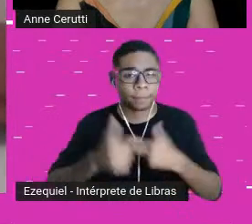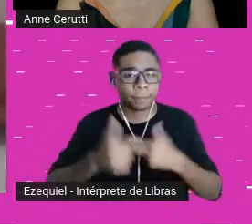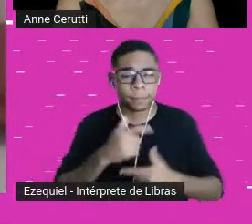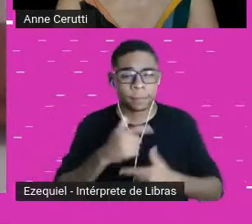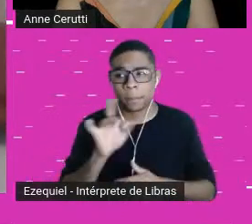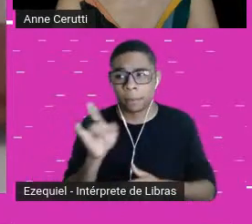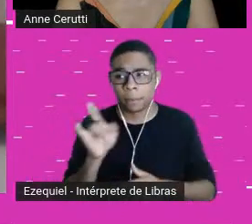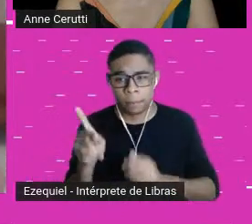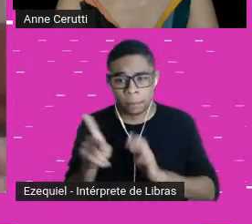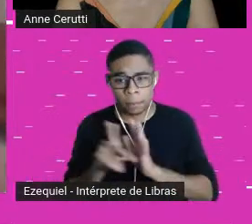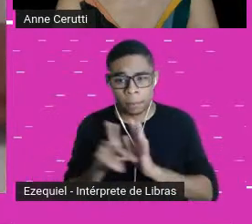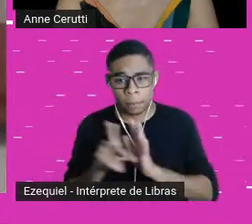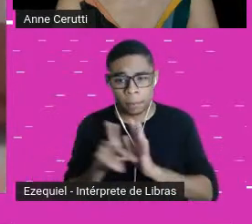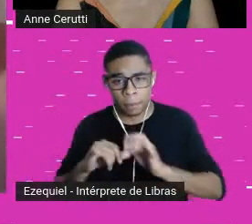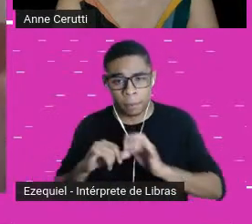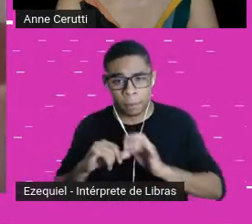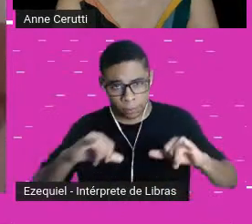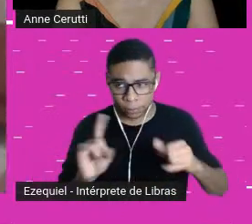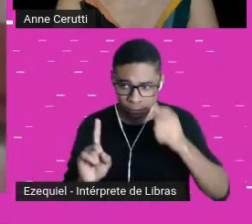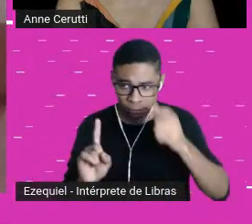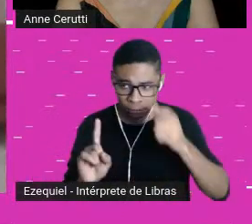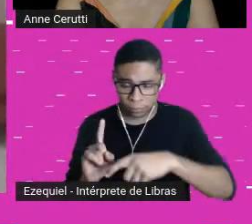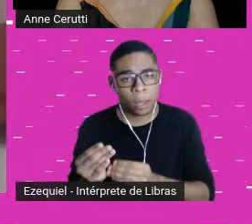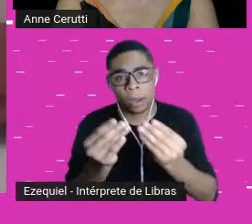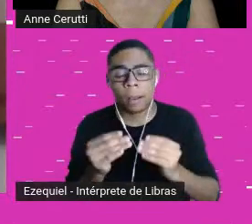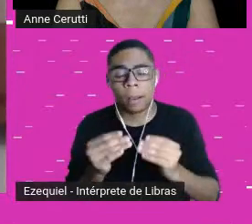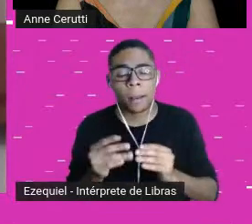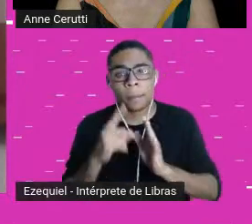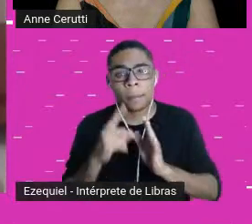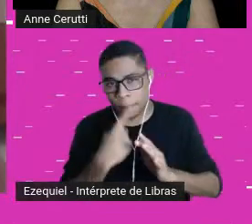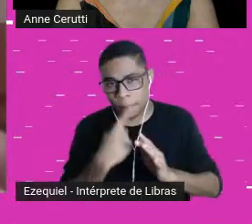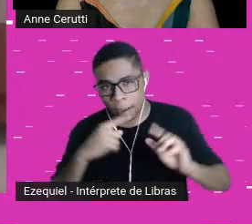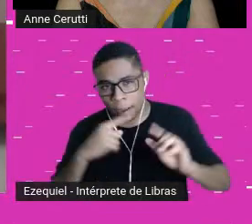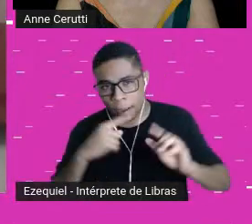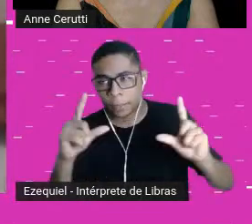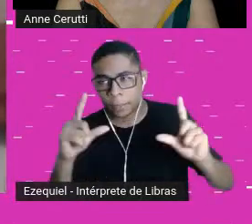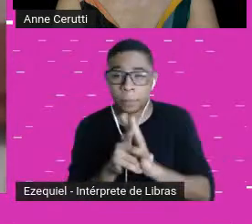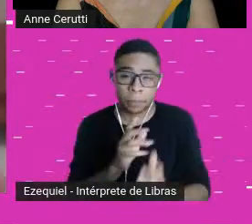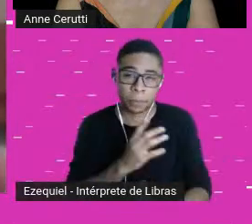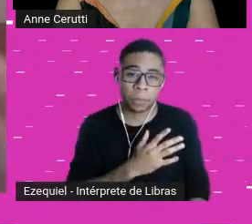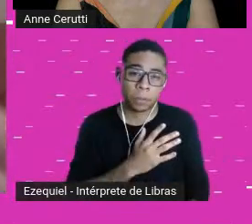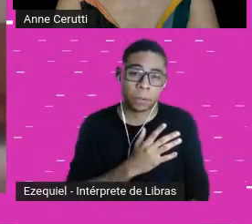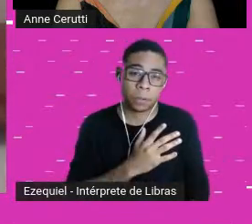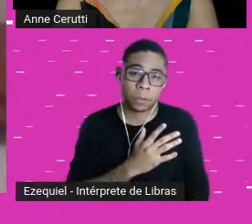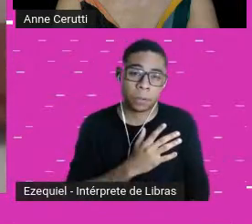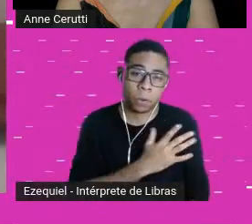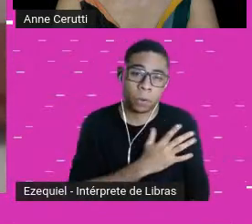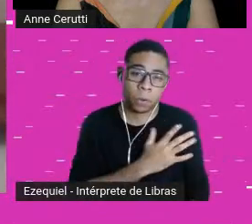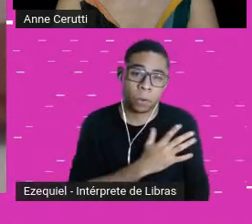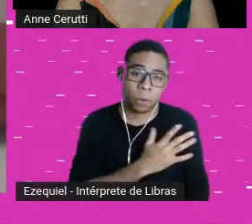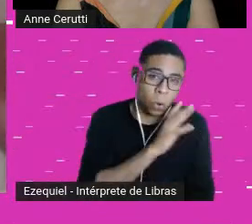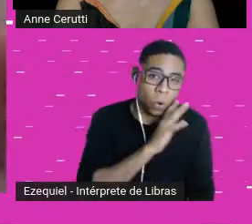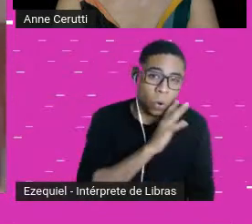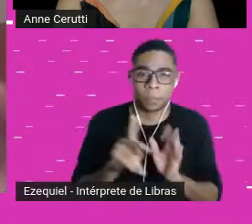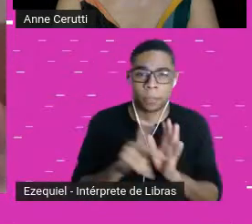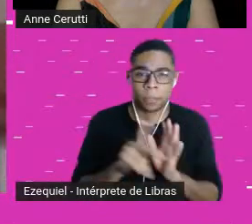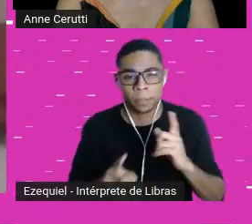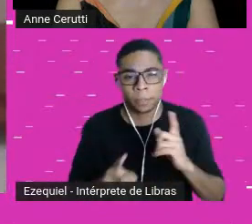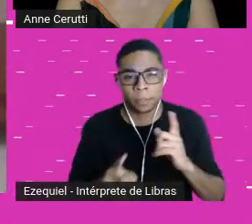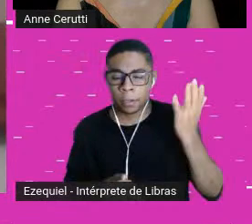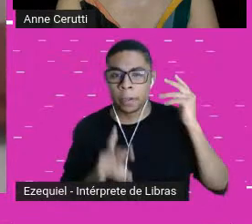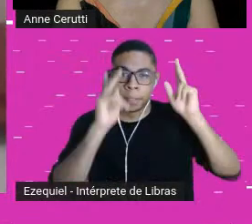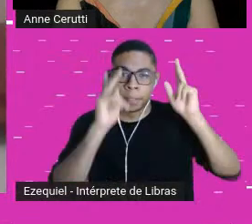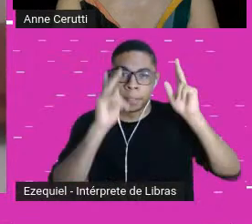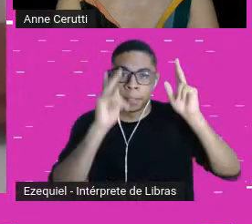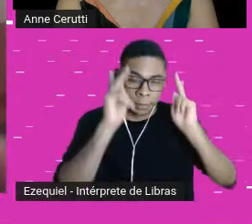aquelas imagens, né, do horror que havia sido, né, da princesa experimentando o vestido com